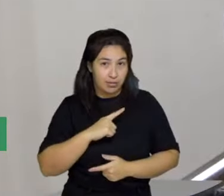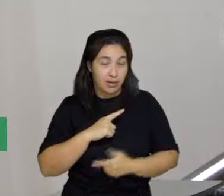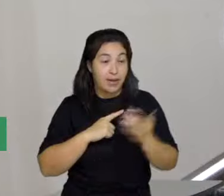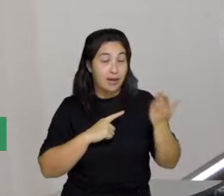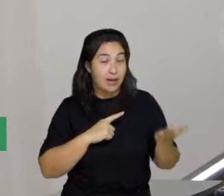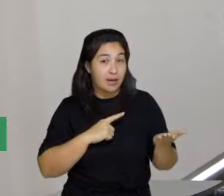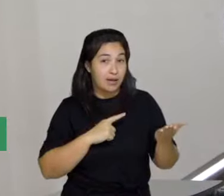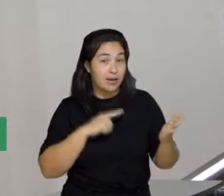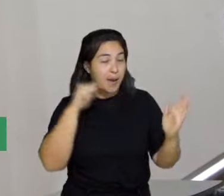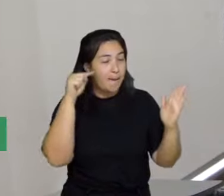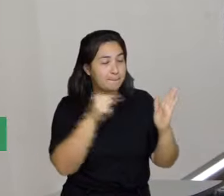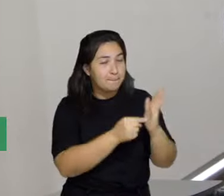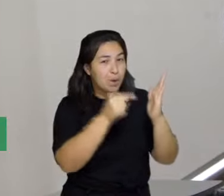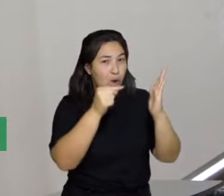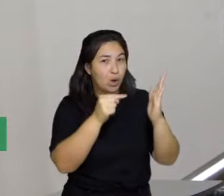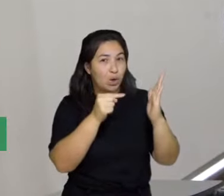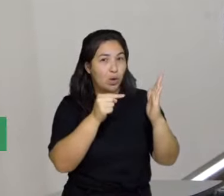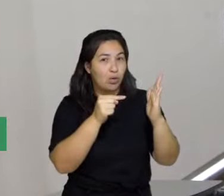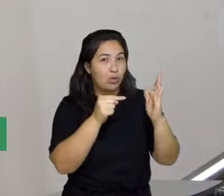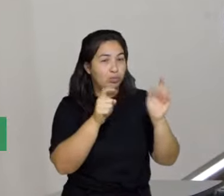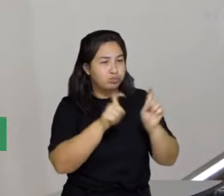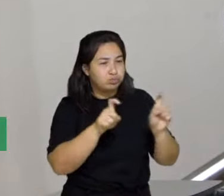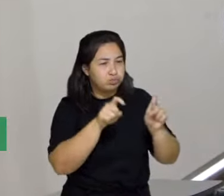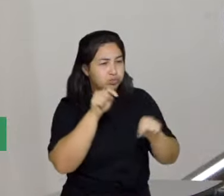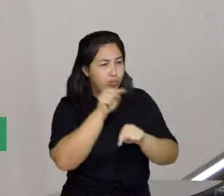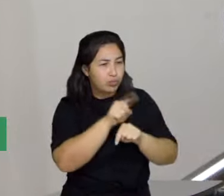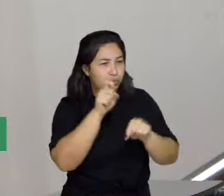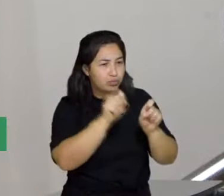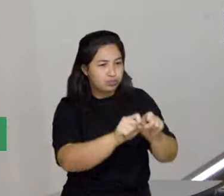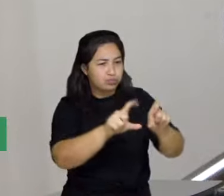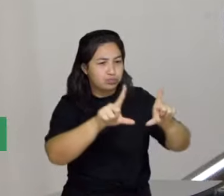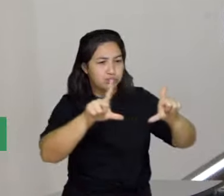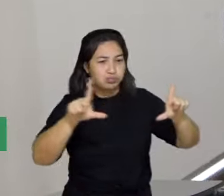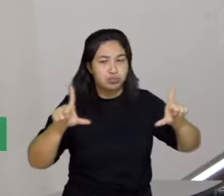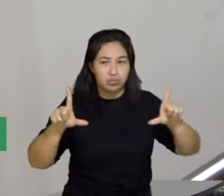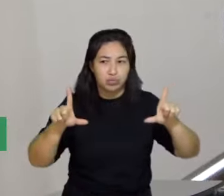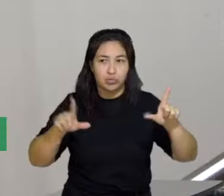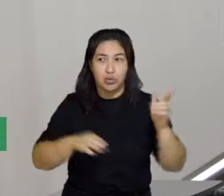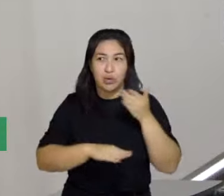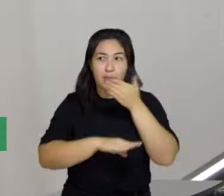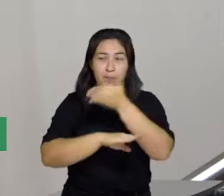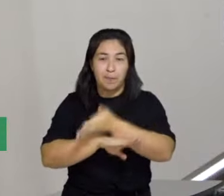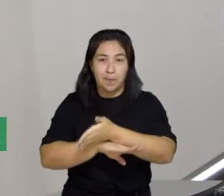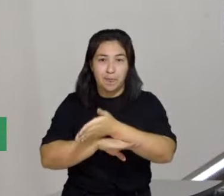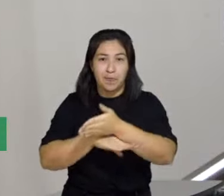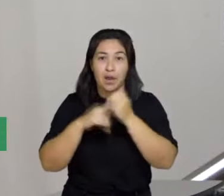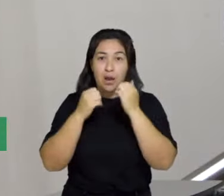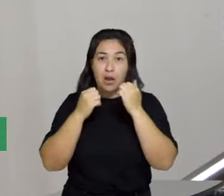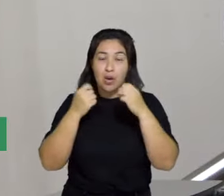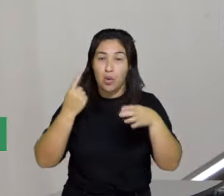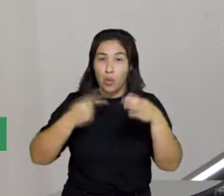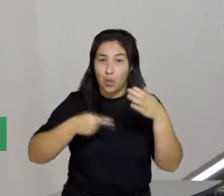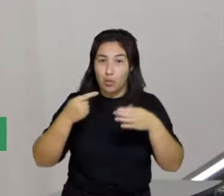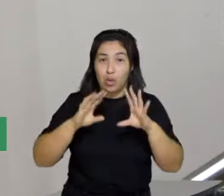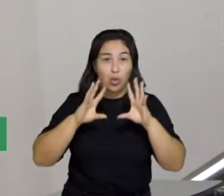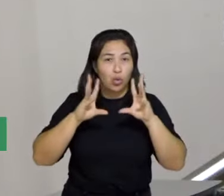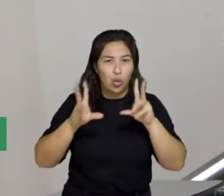interessadas também terão acesso a uma página da comissão com todas as orientações.